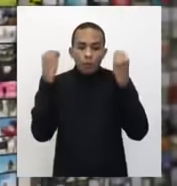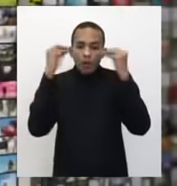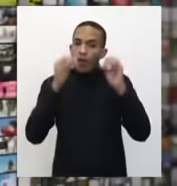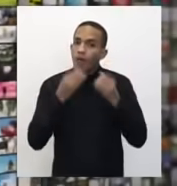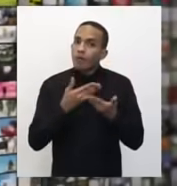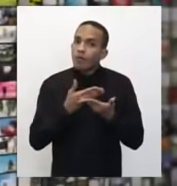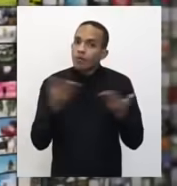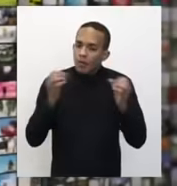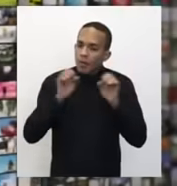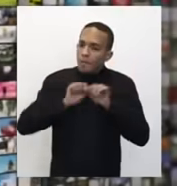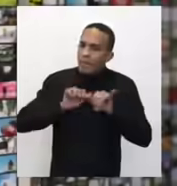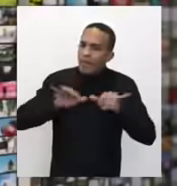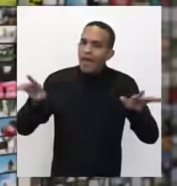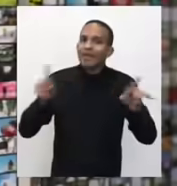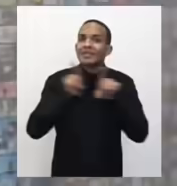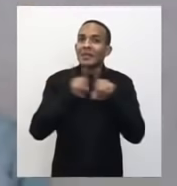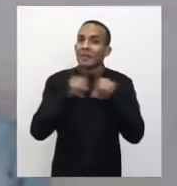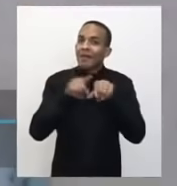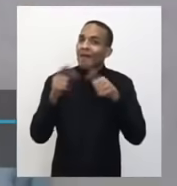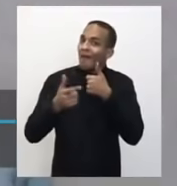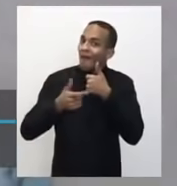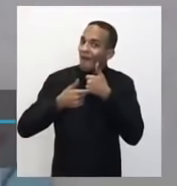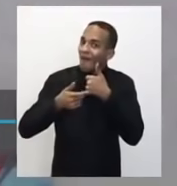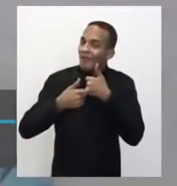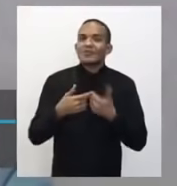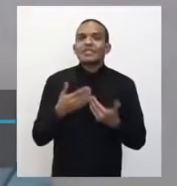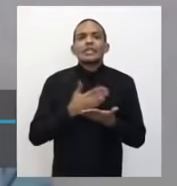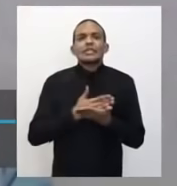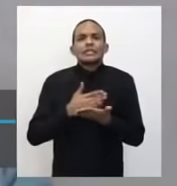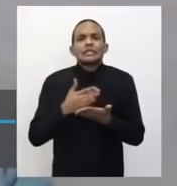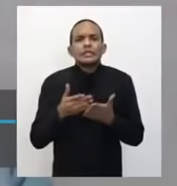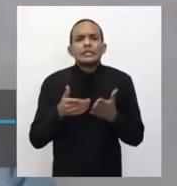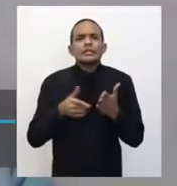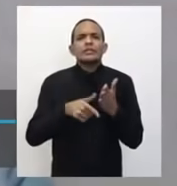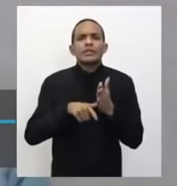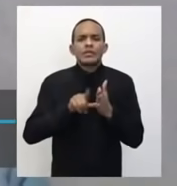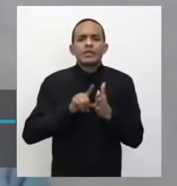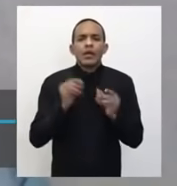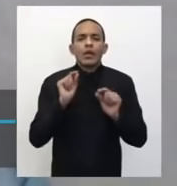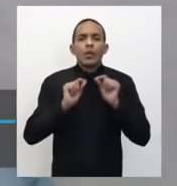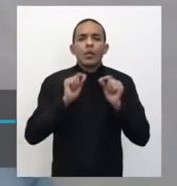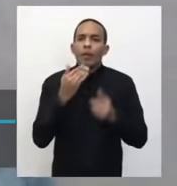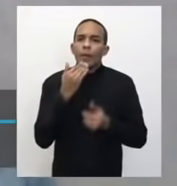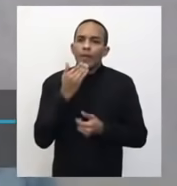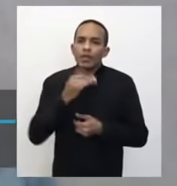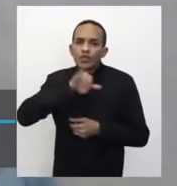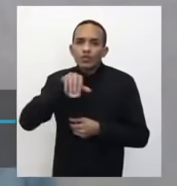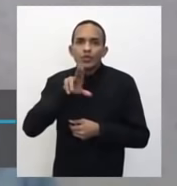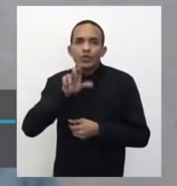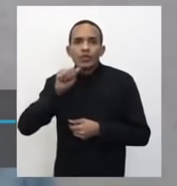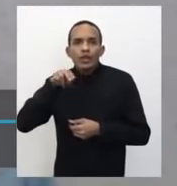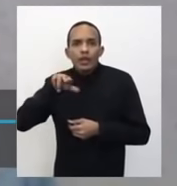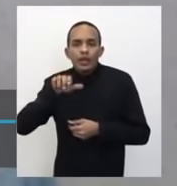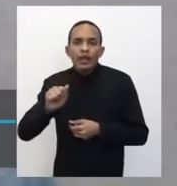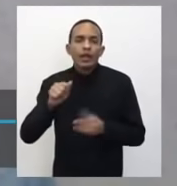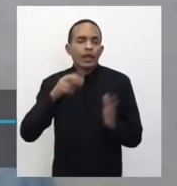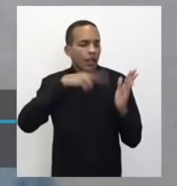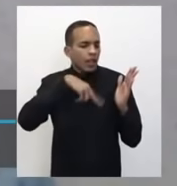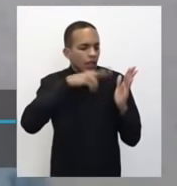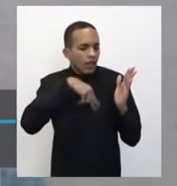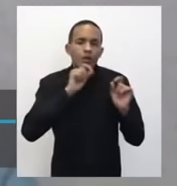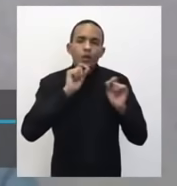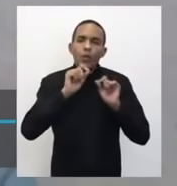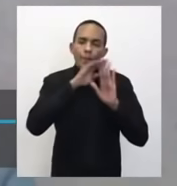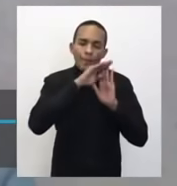ele curte. Antes de nós começarmos com esse tema, eu vou pedir para que a Juliana leia, então, a nossa habilidade do dia